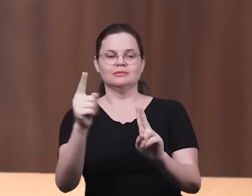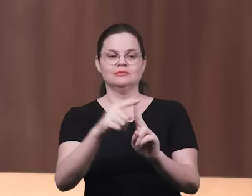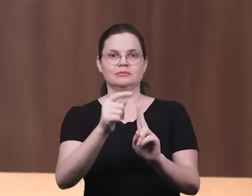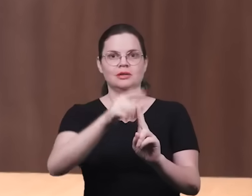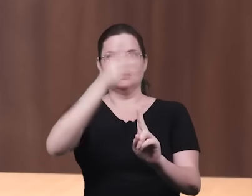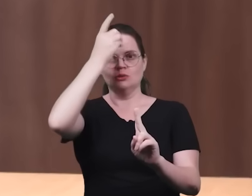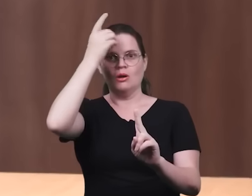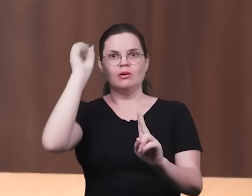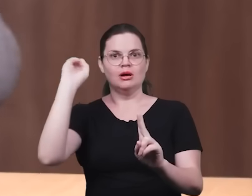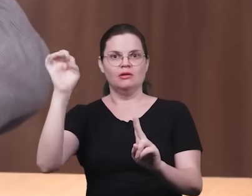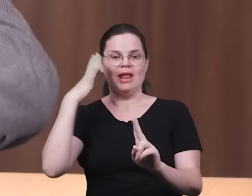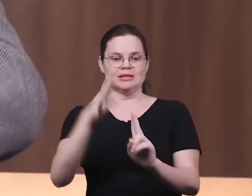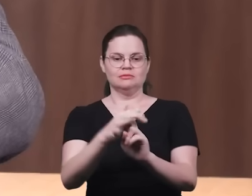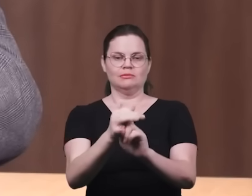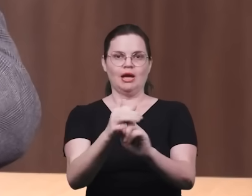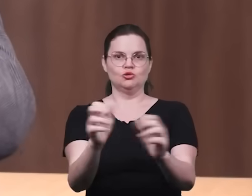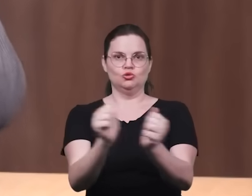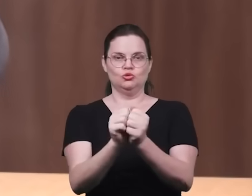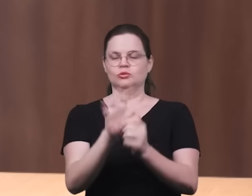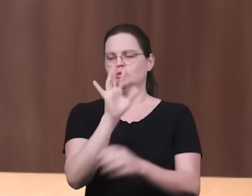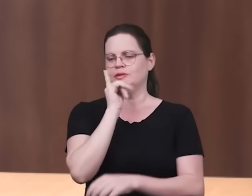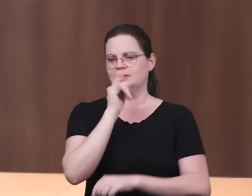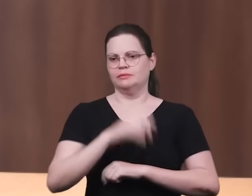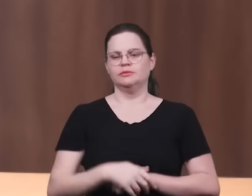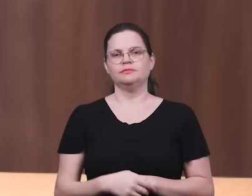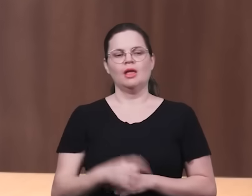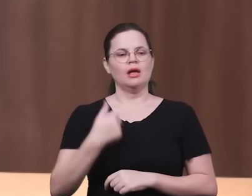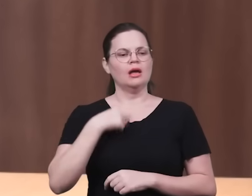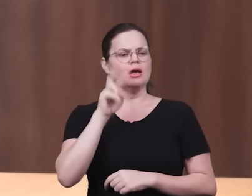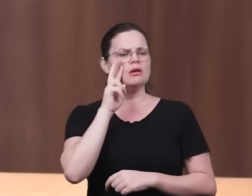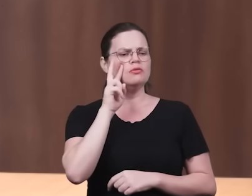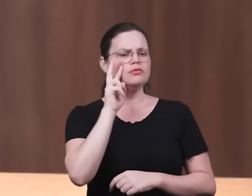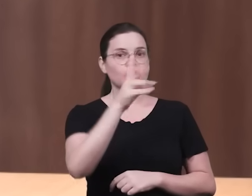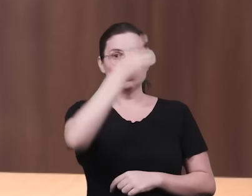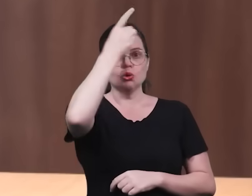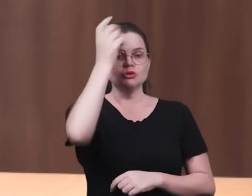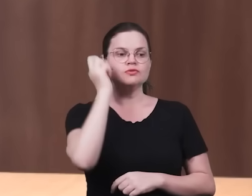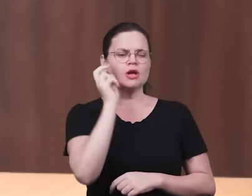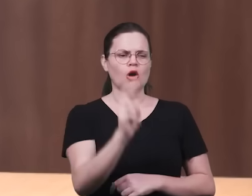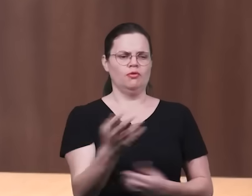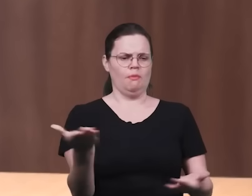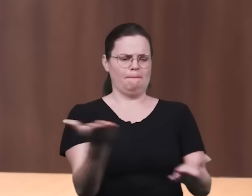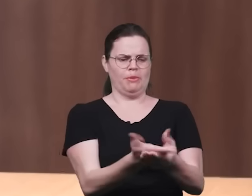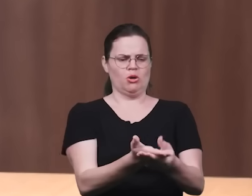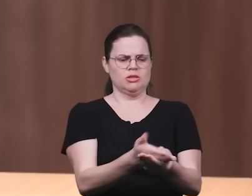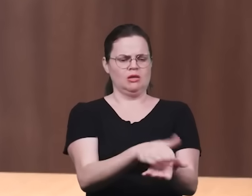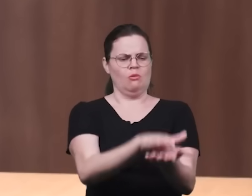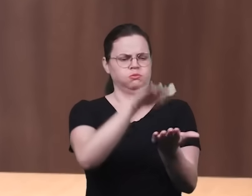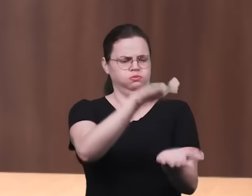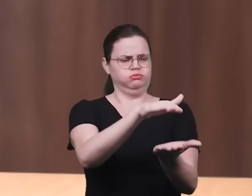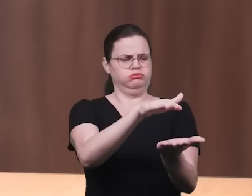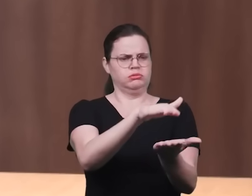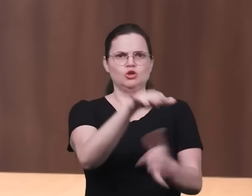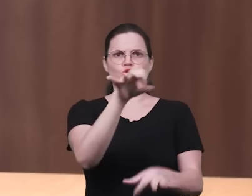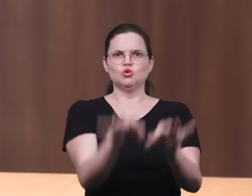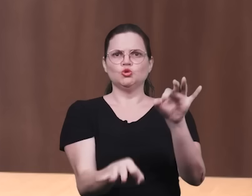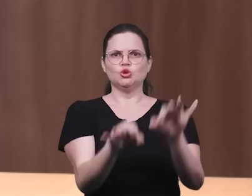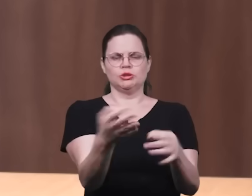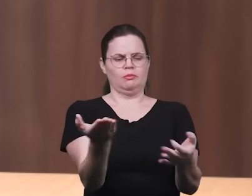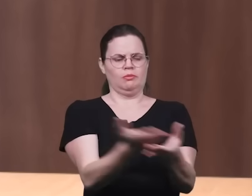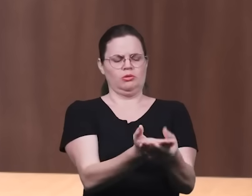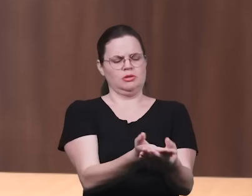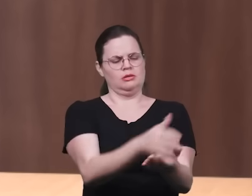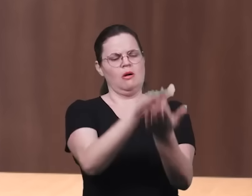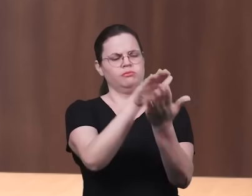revelação. Por exemplo, eu via um processo. Tive uma visão, eu vi um processo, era um processo judicial.